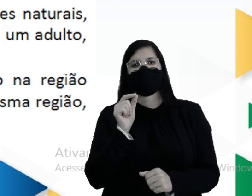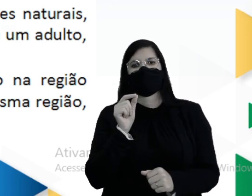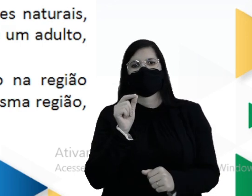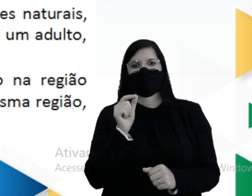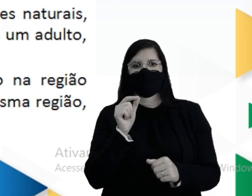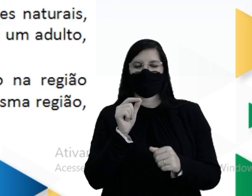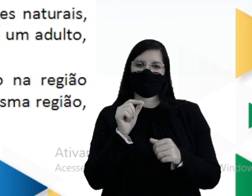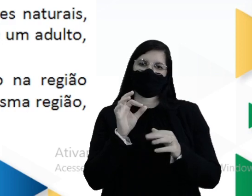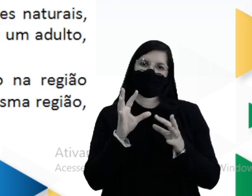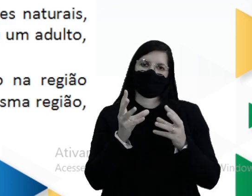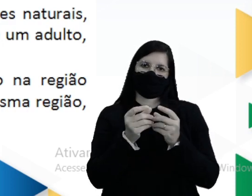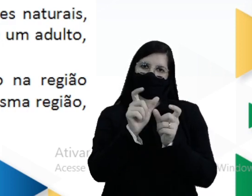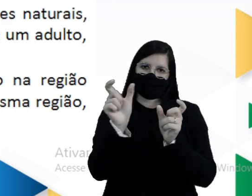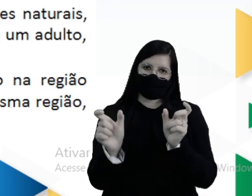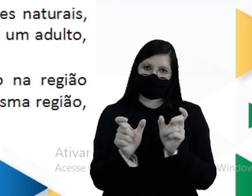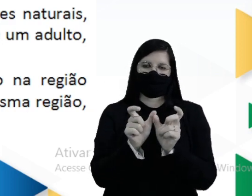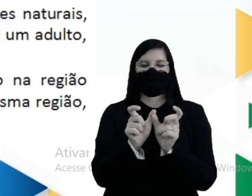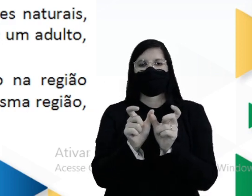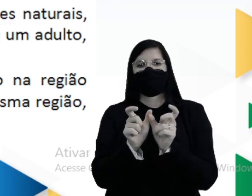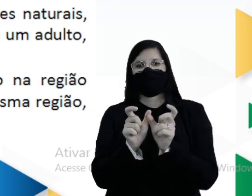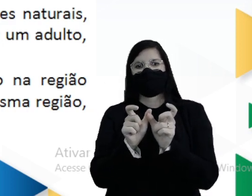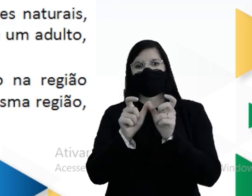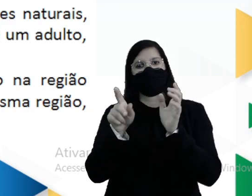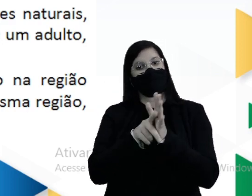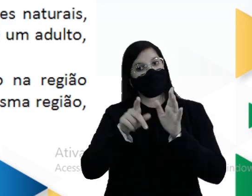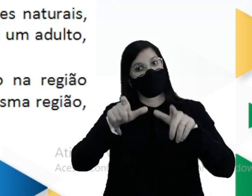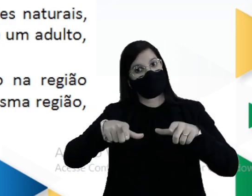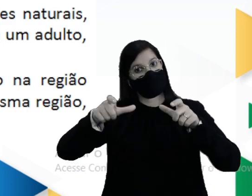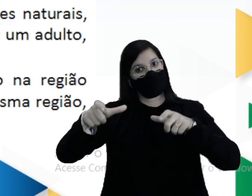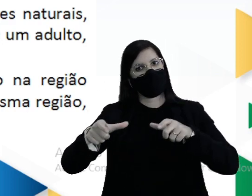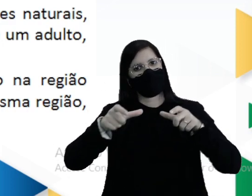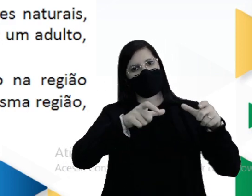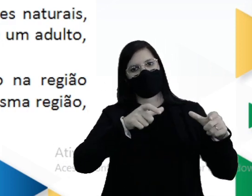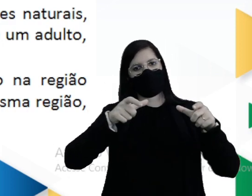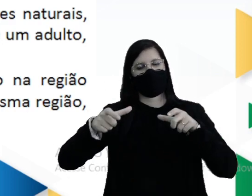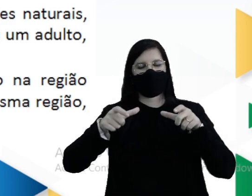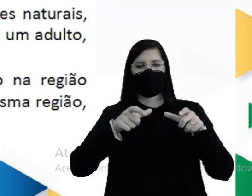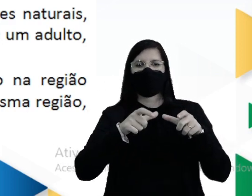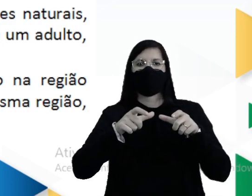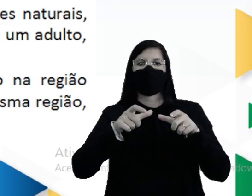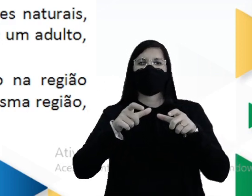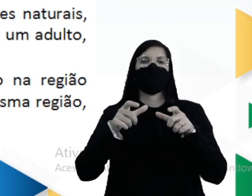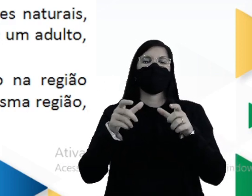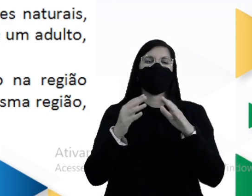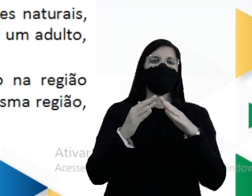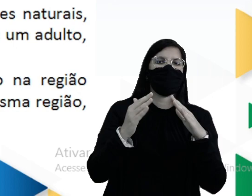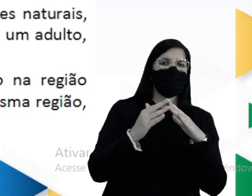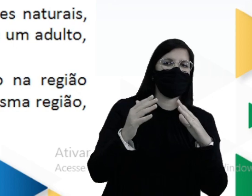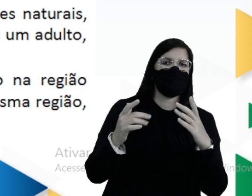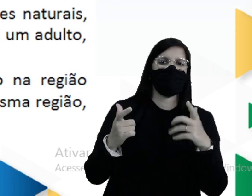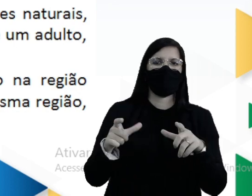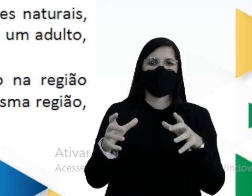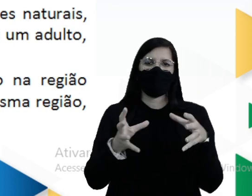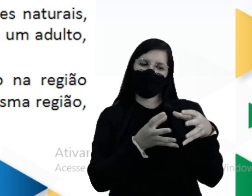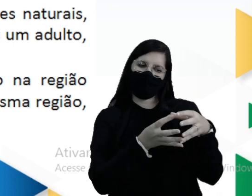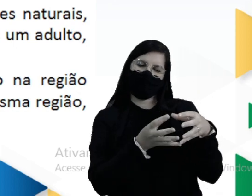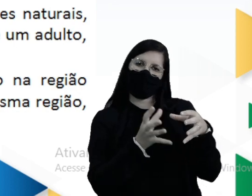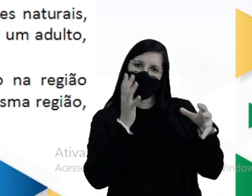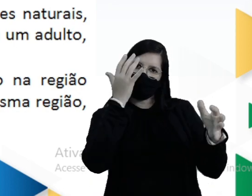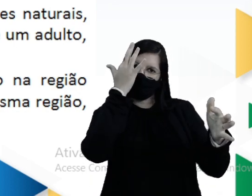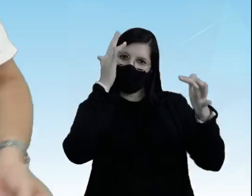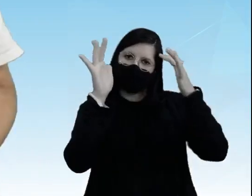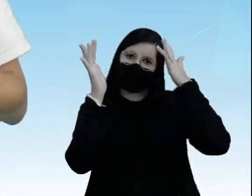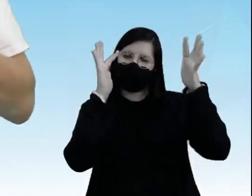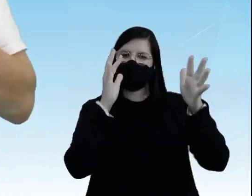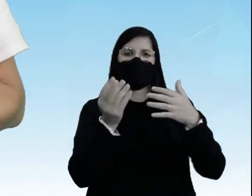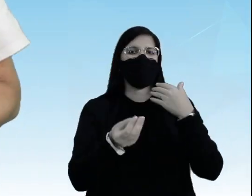léxico, léxico é a palavra, fatores regionais, certo? Tudo isso, a região, o que é que aquele grupo pensa, como